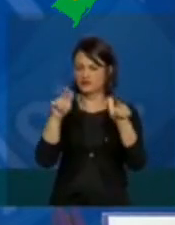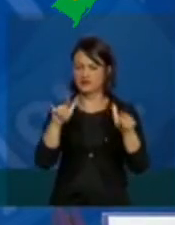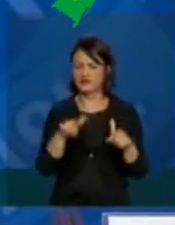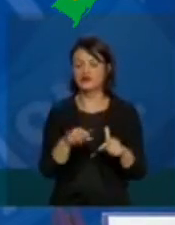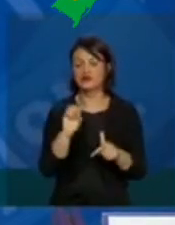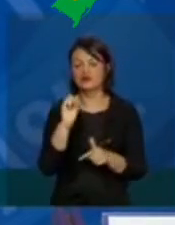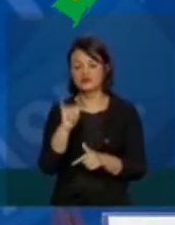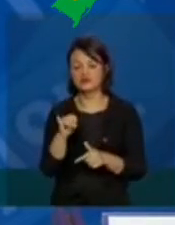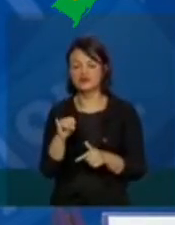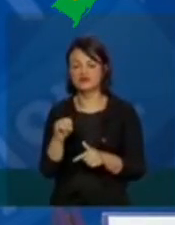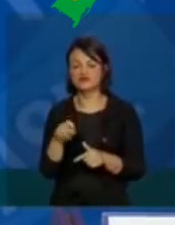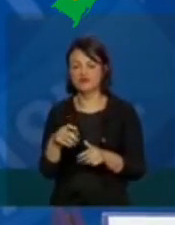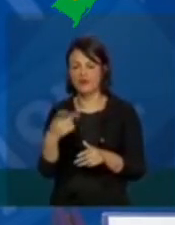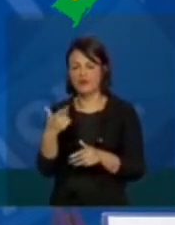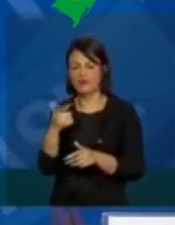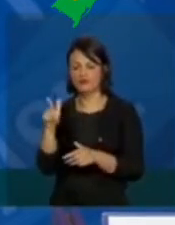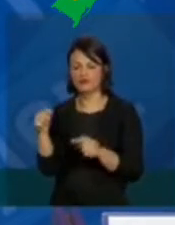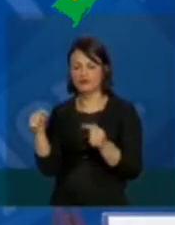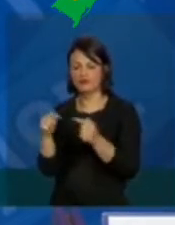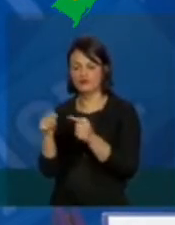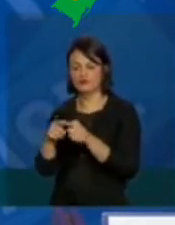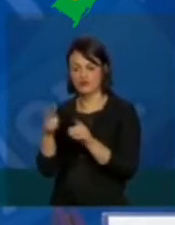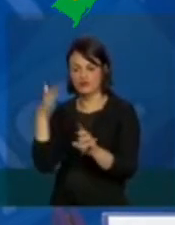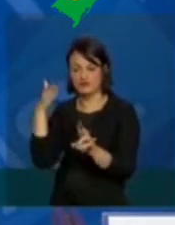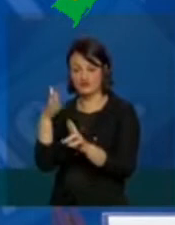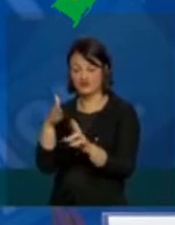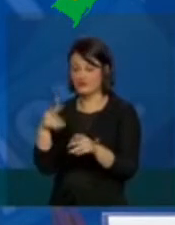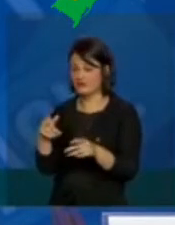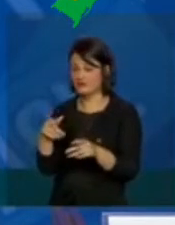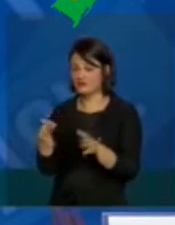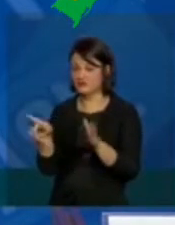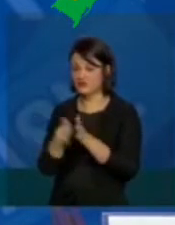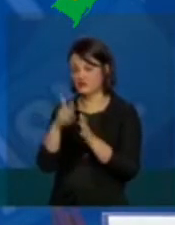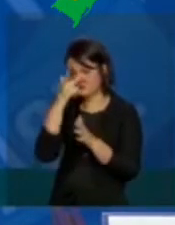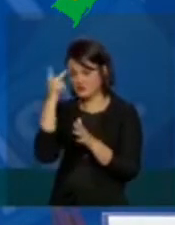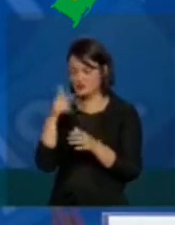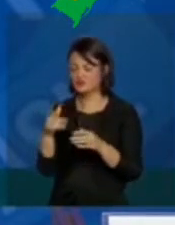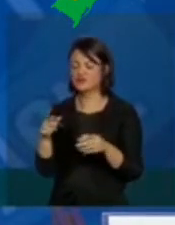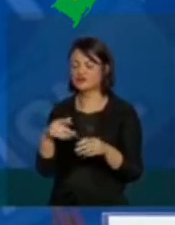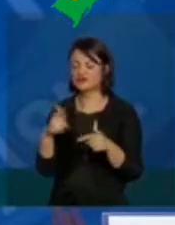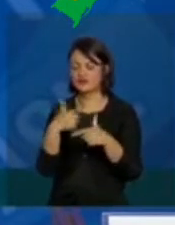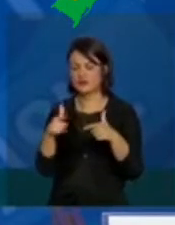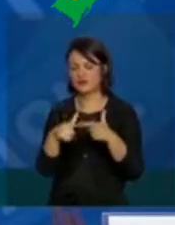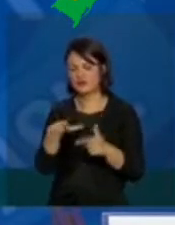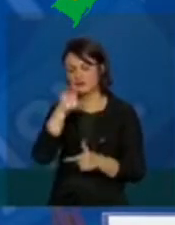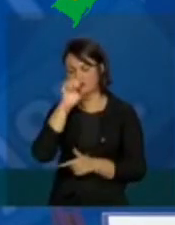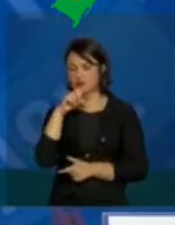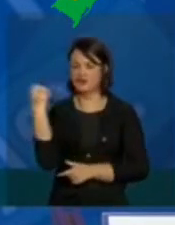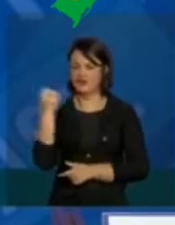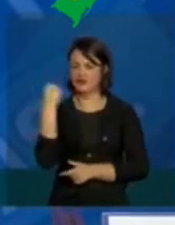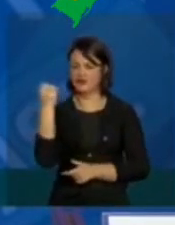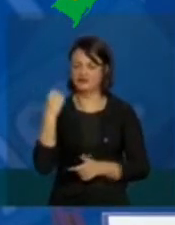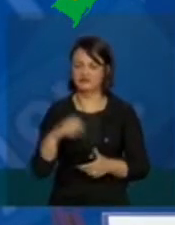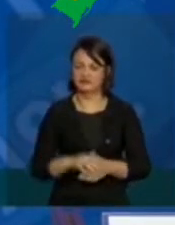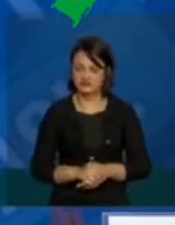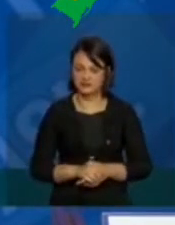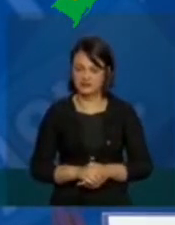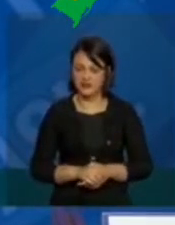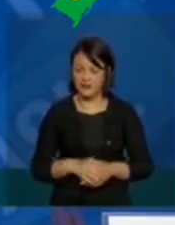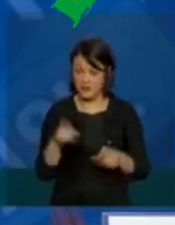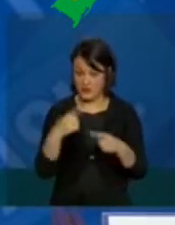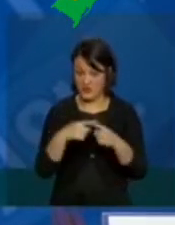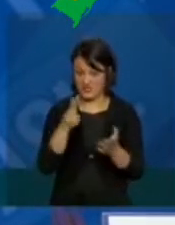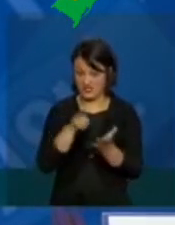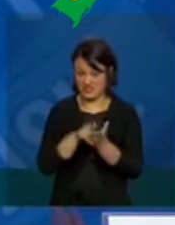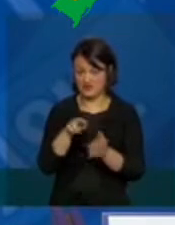também para os leitos destinados exclusivamente para o atendimento das pessoas com síndrome respiratória aguda grave, porque nesses